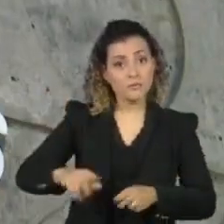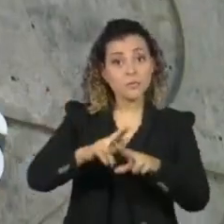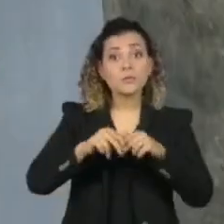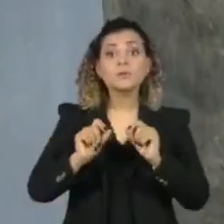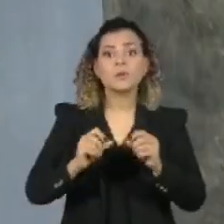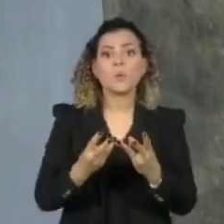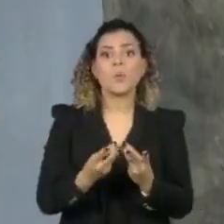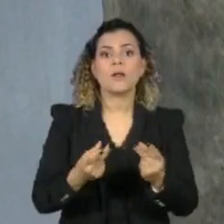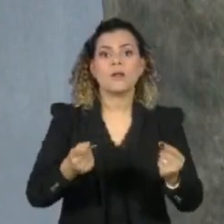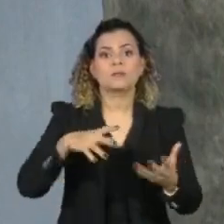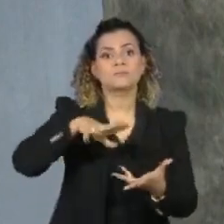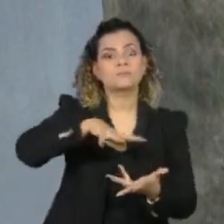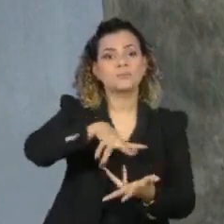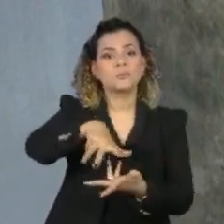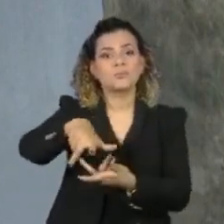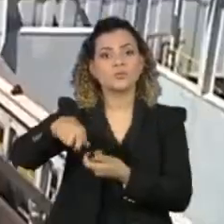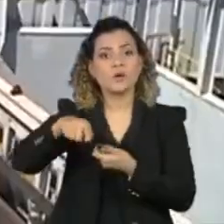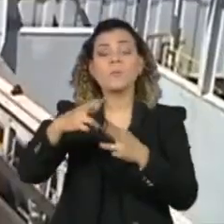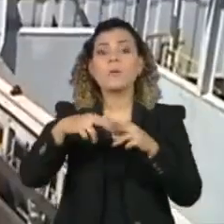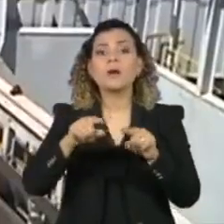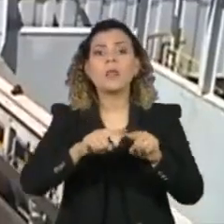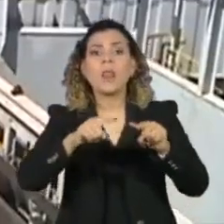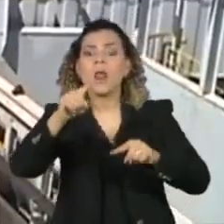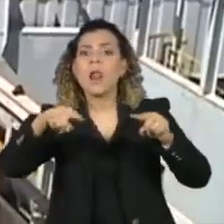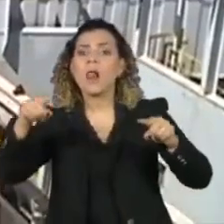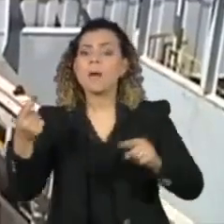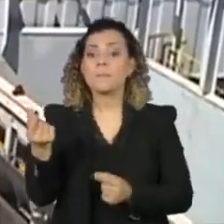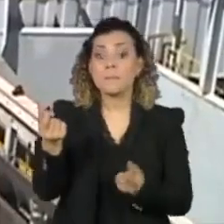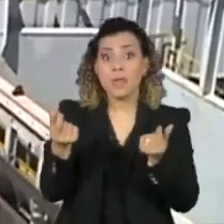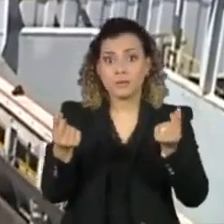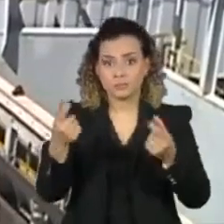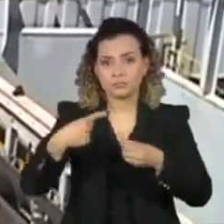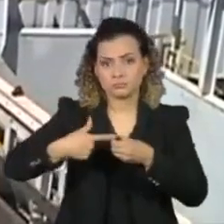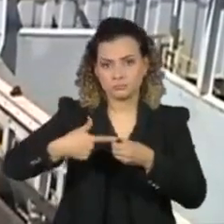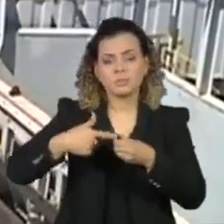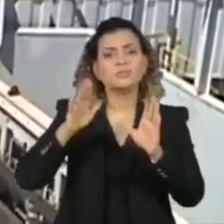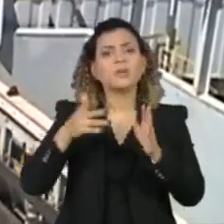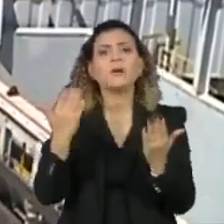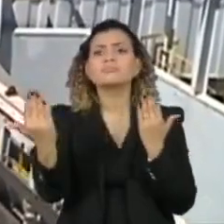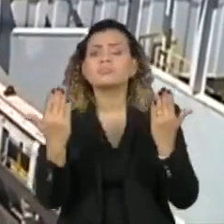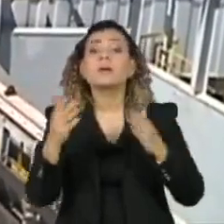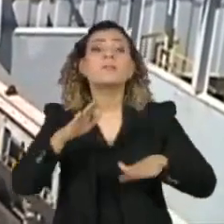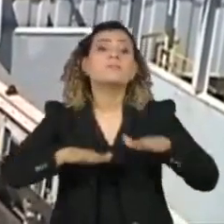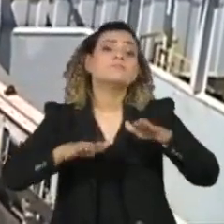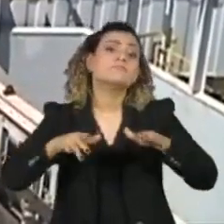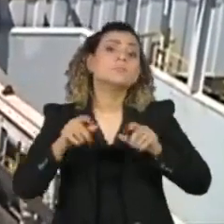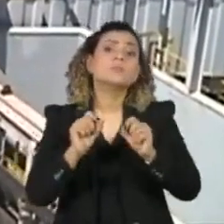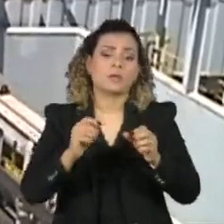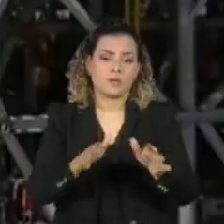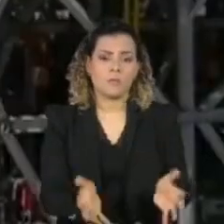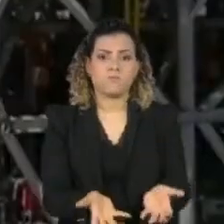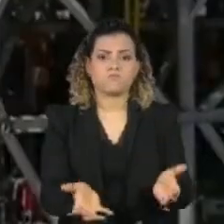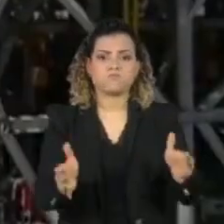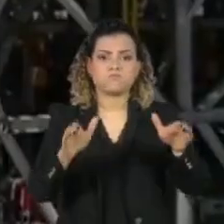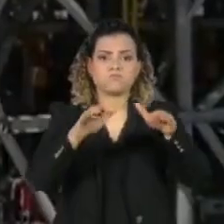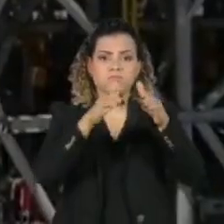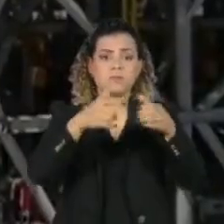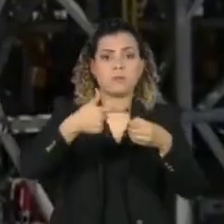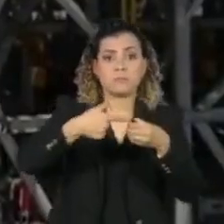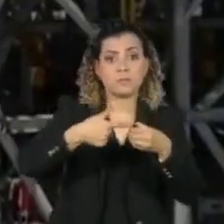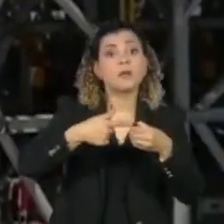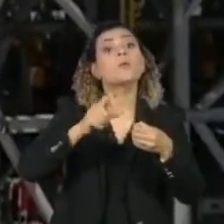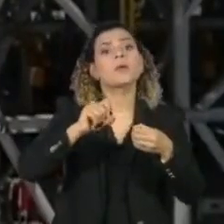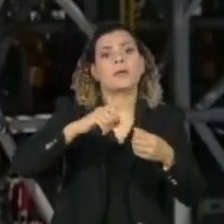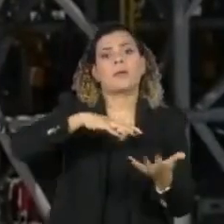internacional para gerir a política de preços o preço dos combustíveis varia com base na cotação do Barril do petróleo no mercado